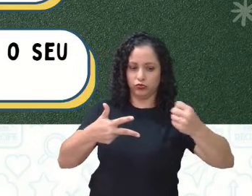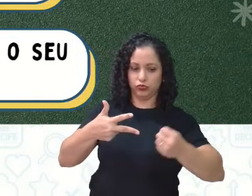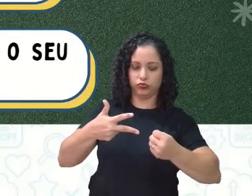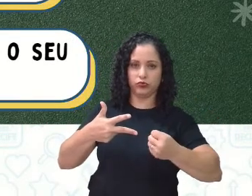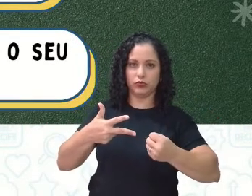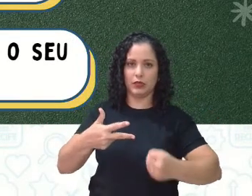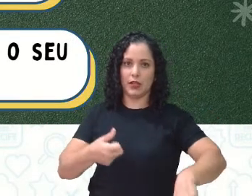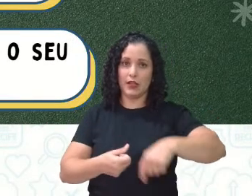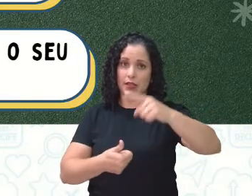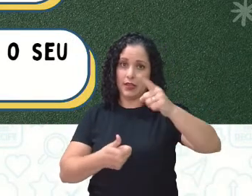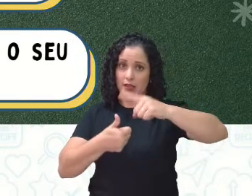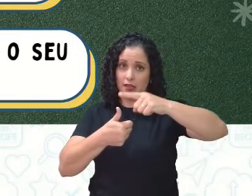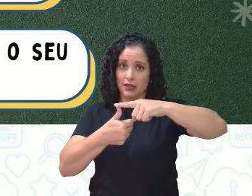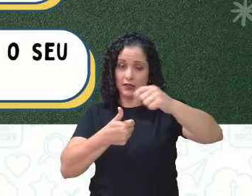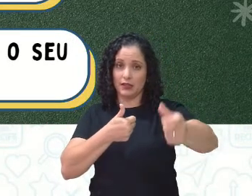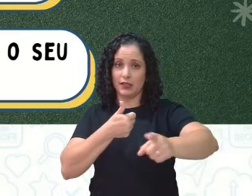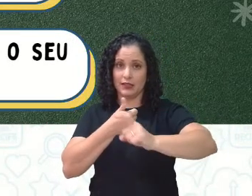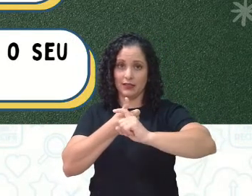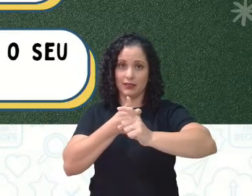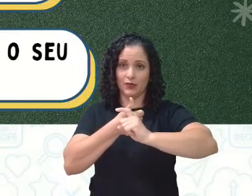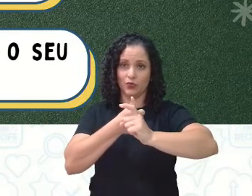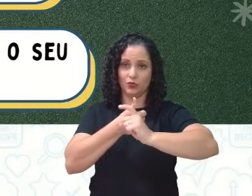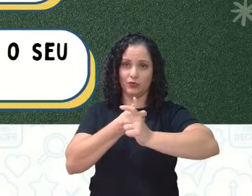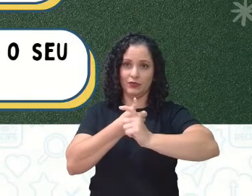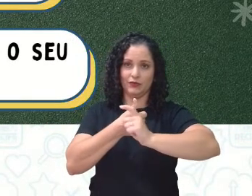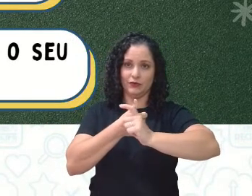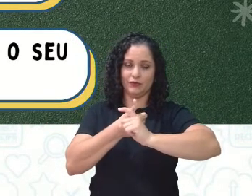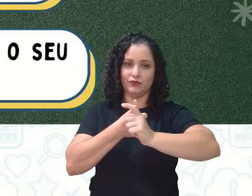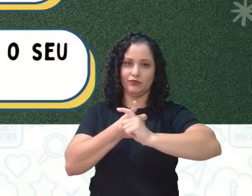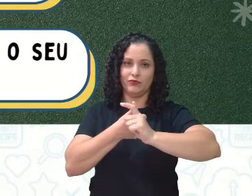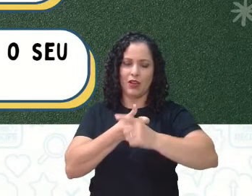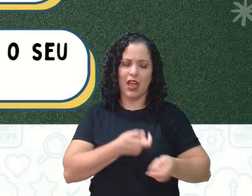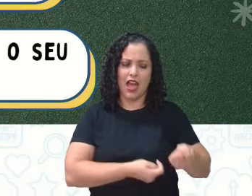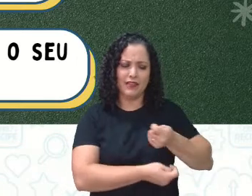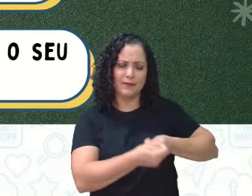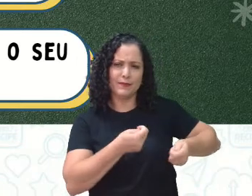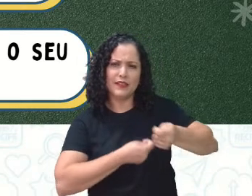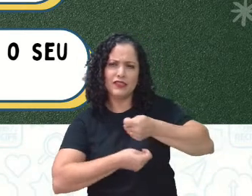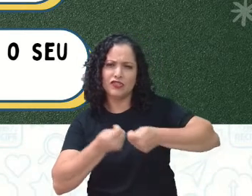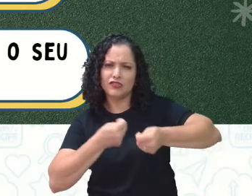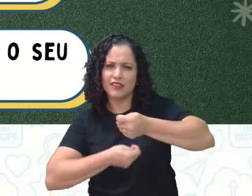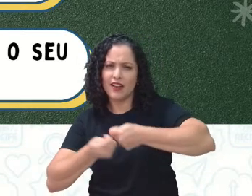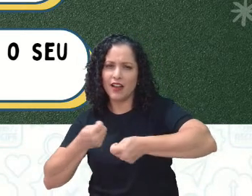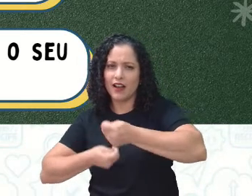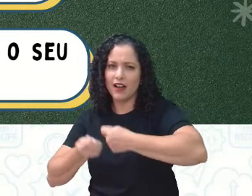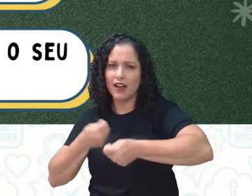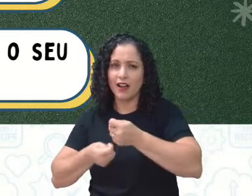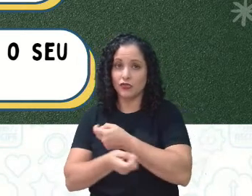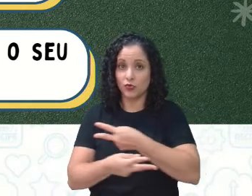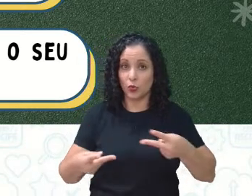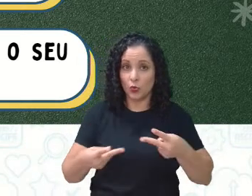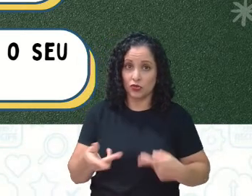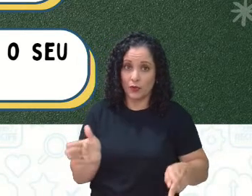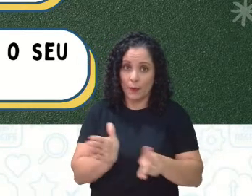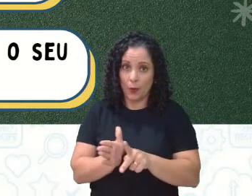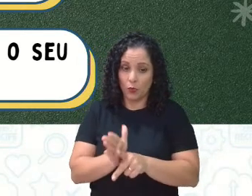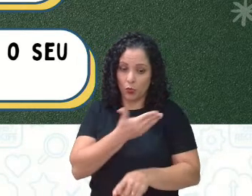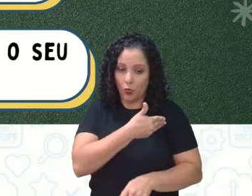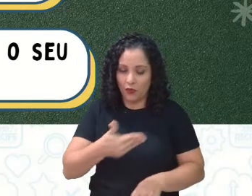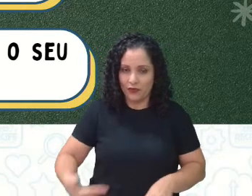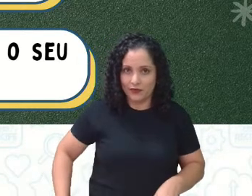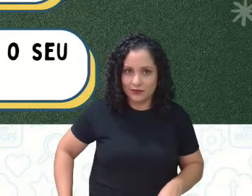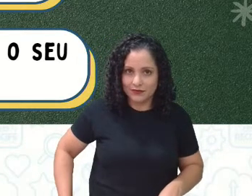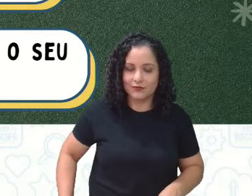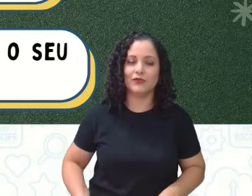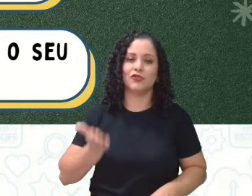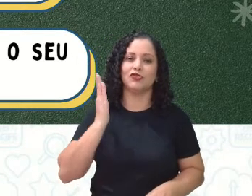O executivo, que é encarregado de governar e administrar os interesses públicos, né? Isso a gente, vocês já falaram